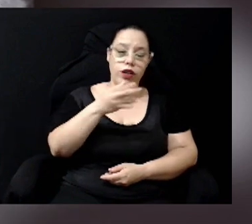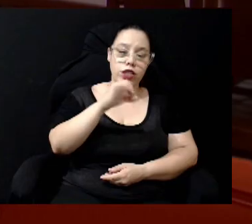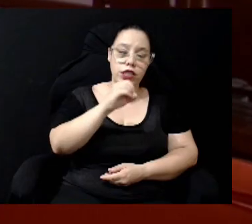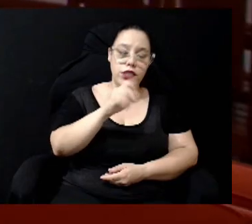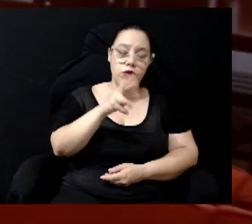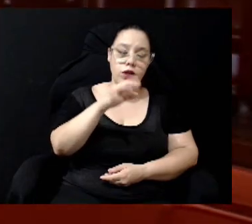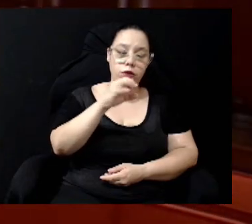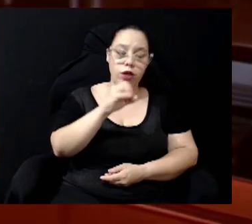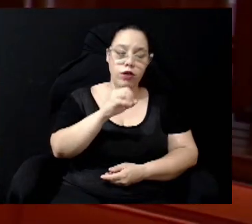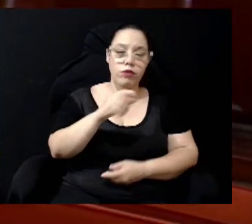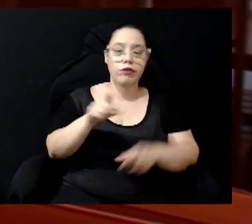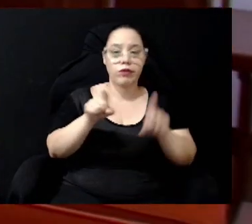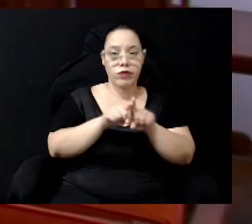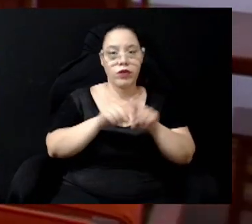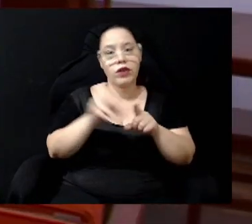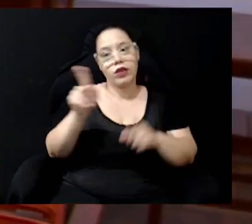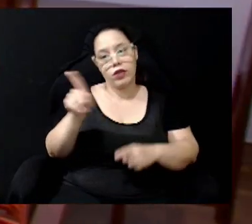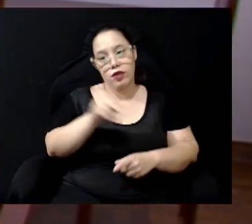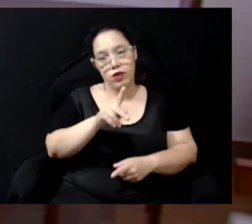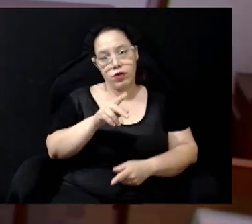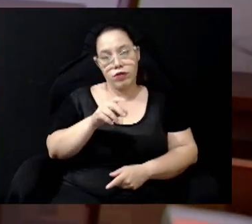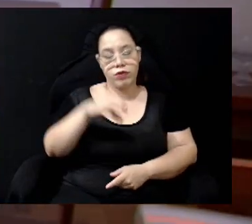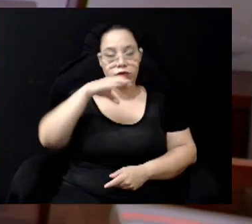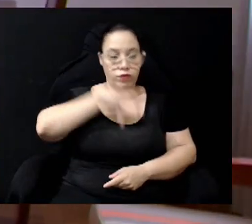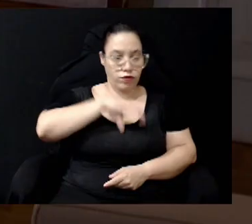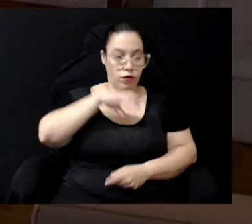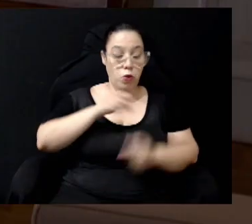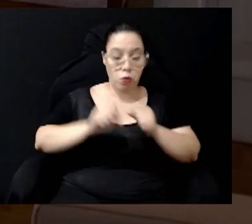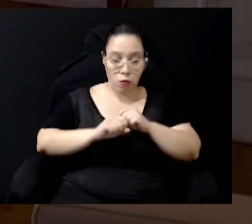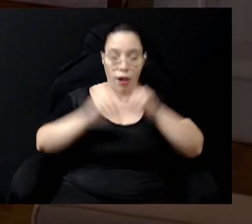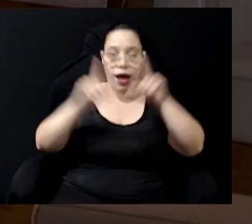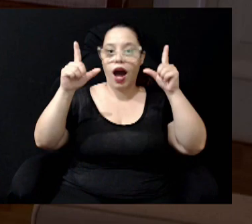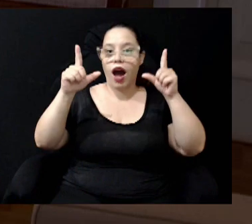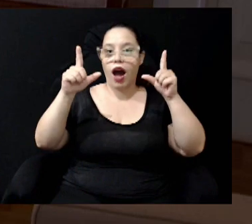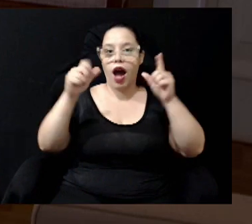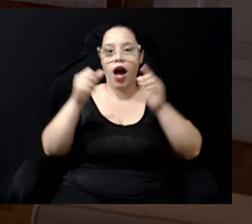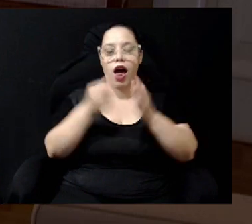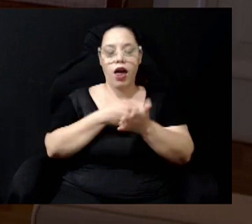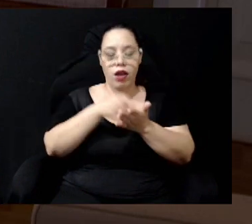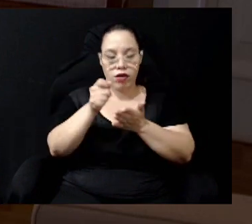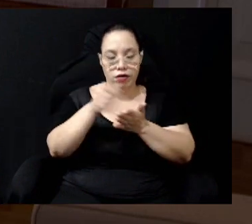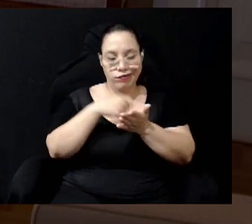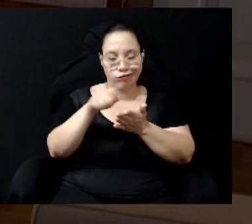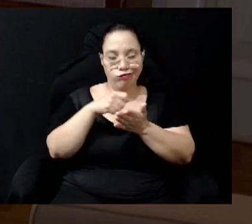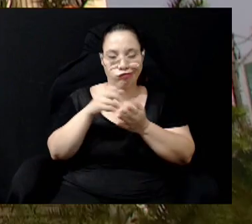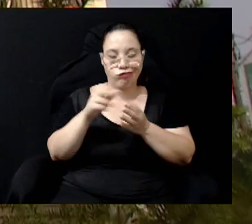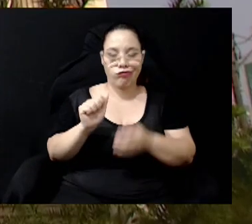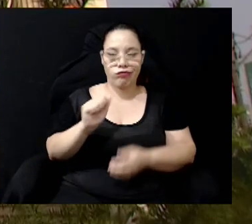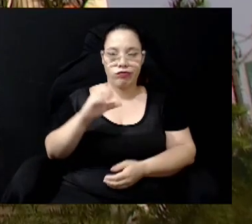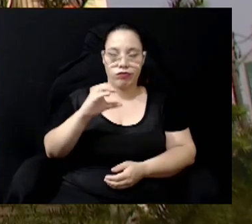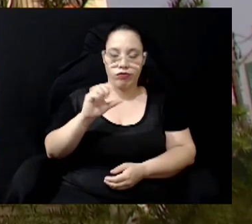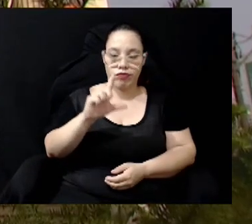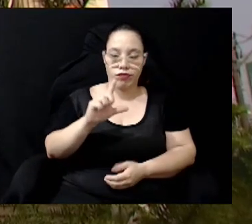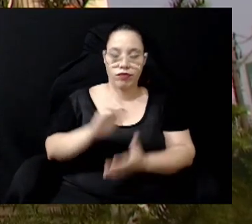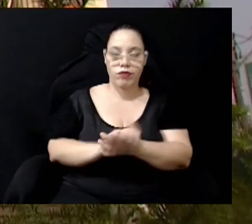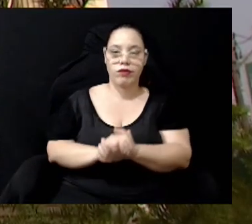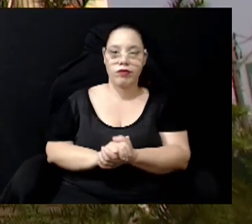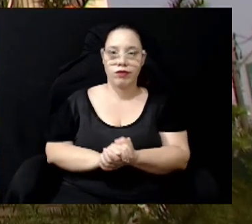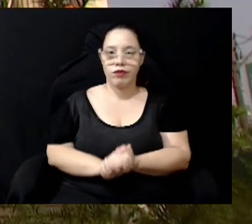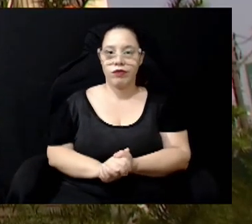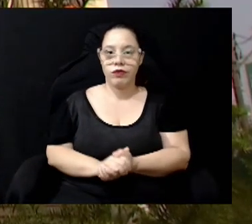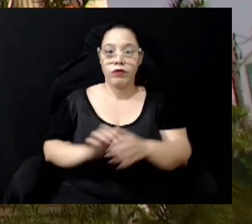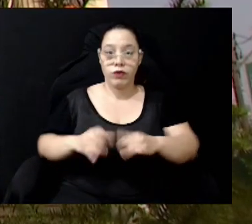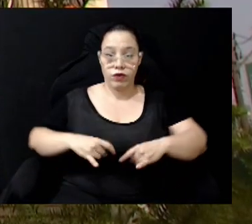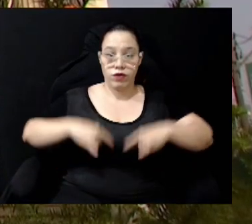também um professor de português de destaque, com obra premiada pela Academia Brasileira de Letras. O prédio, tombado